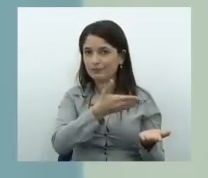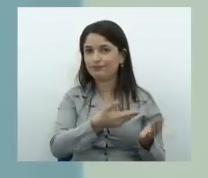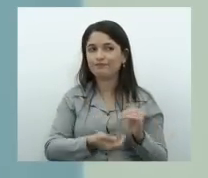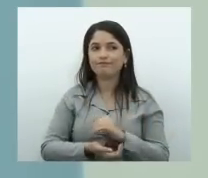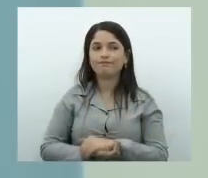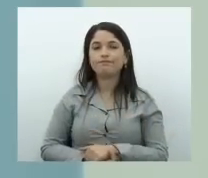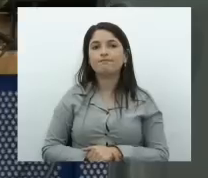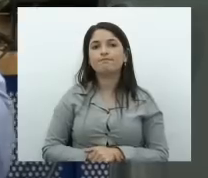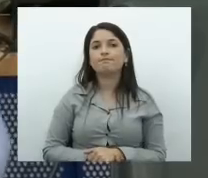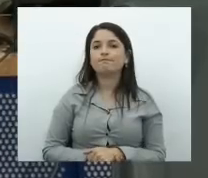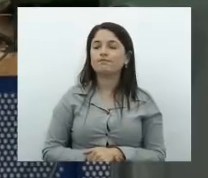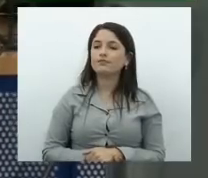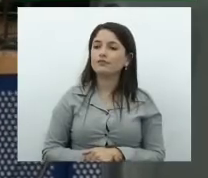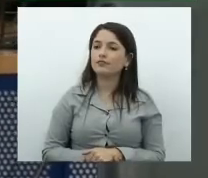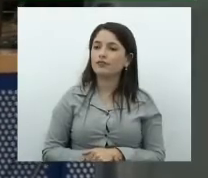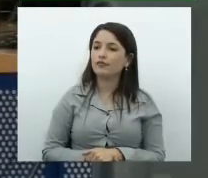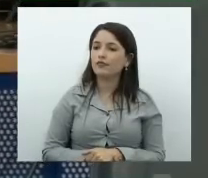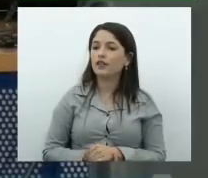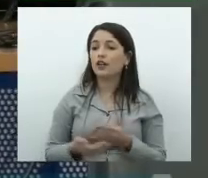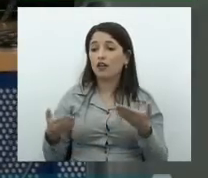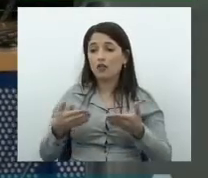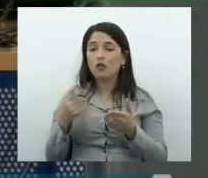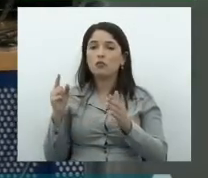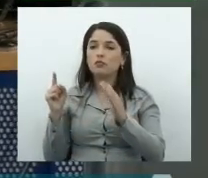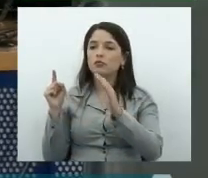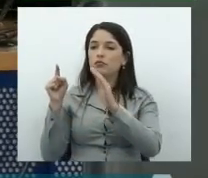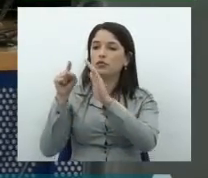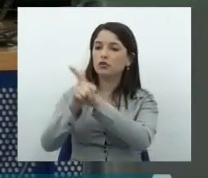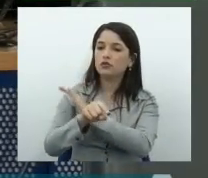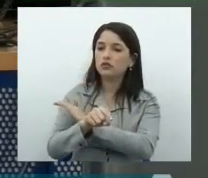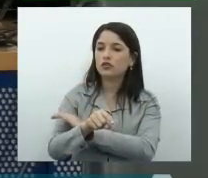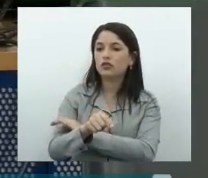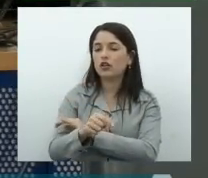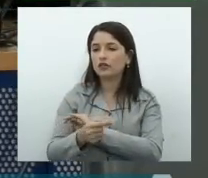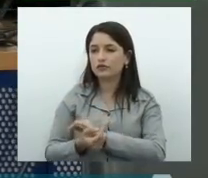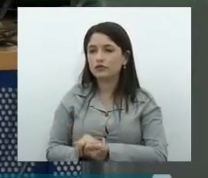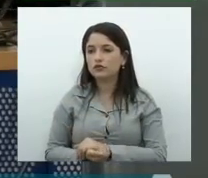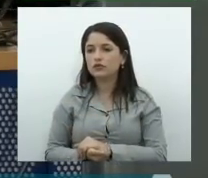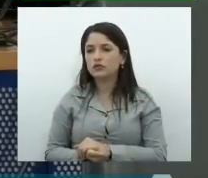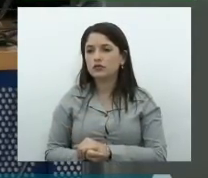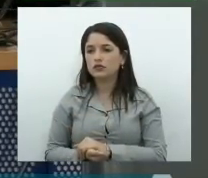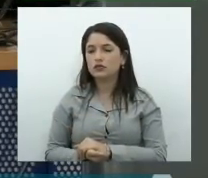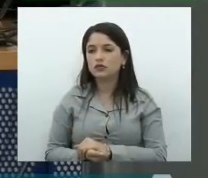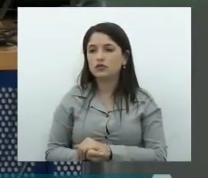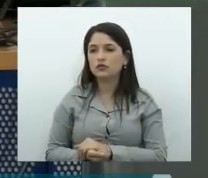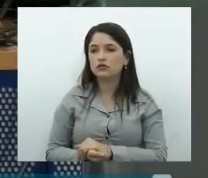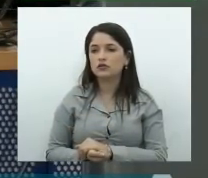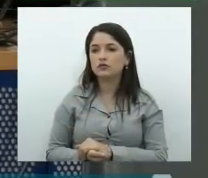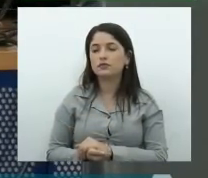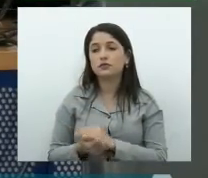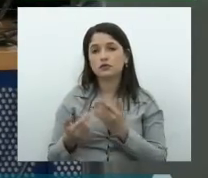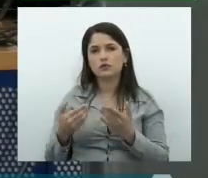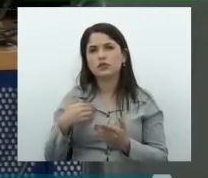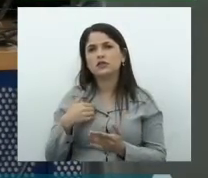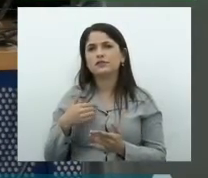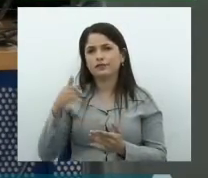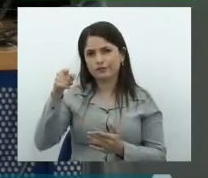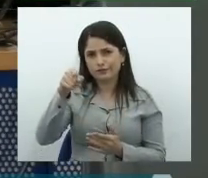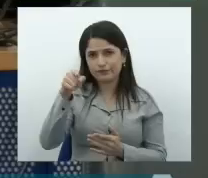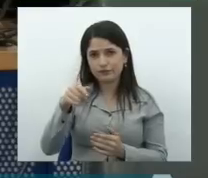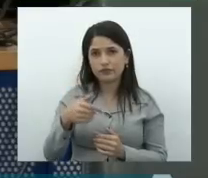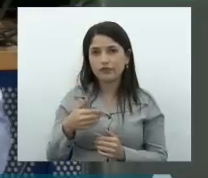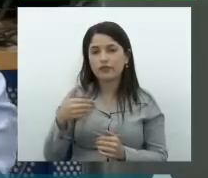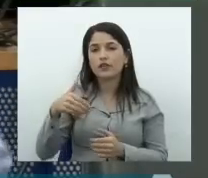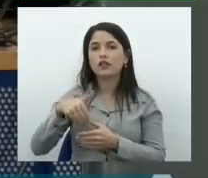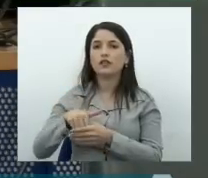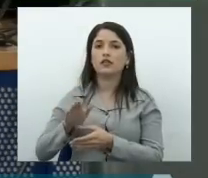Eu vou perguntar ao Neftales Filho. 30 segundos para a sua pergunta, candidato, por favor. Candidato, o PT provou que